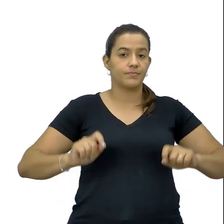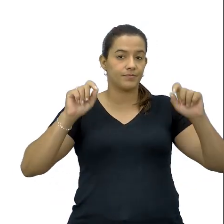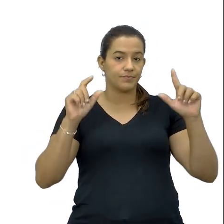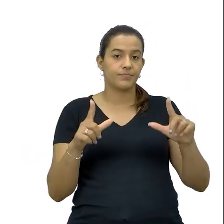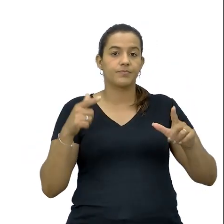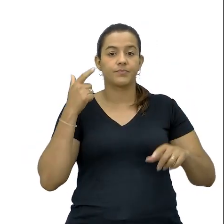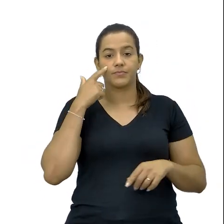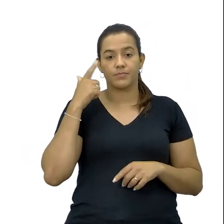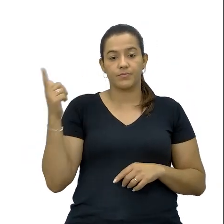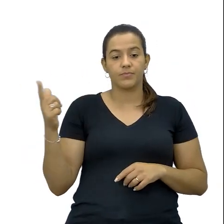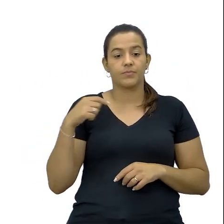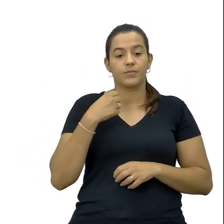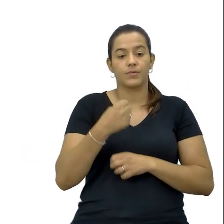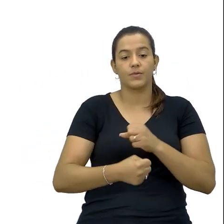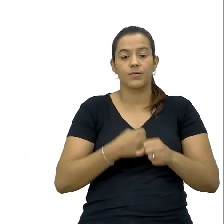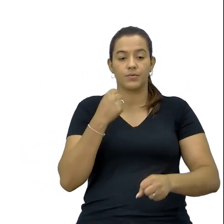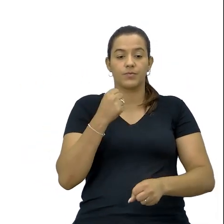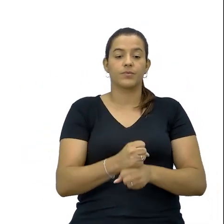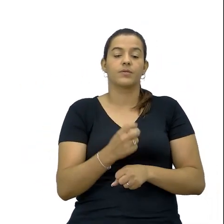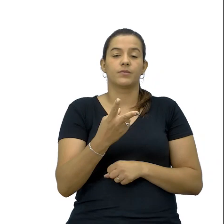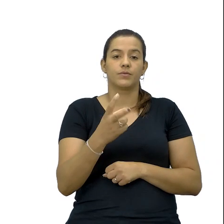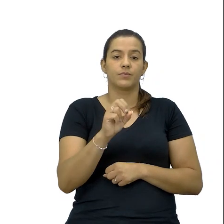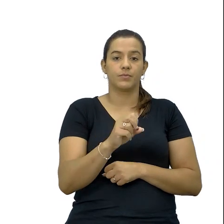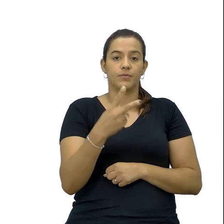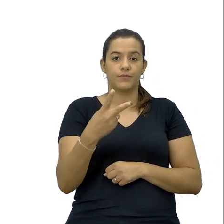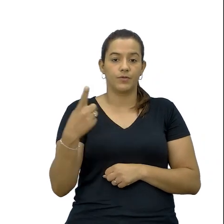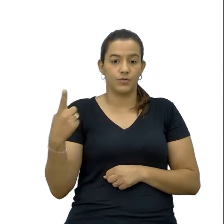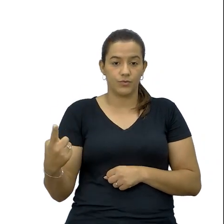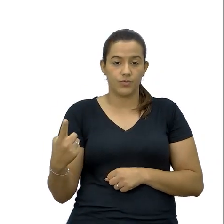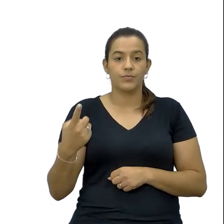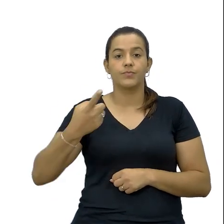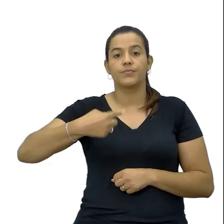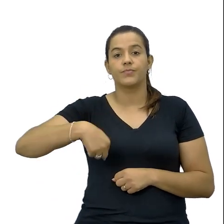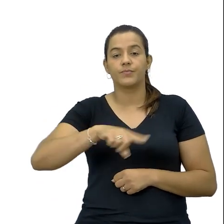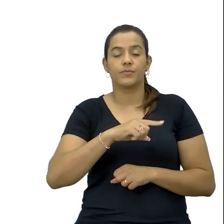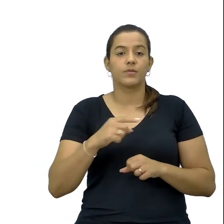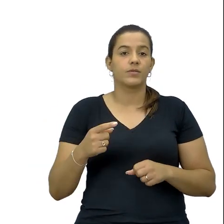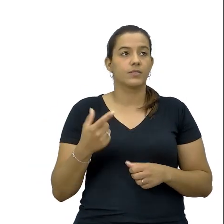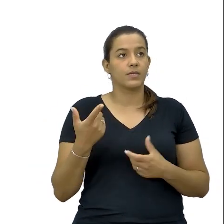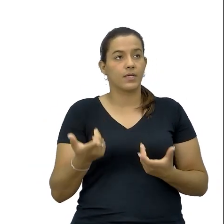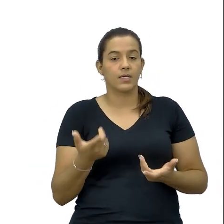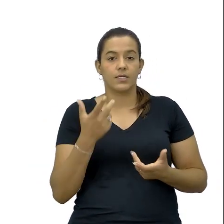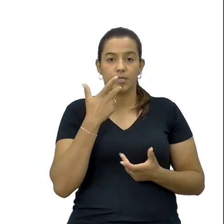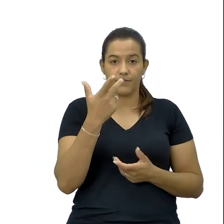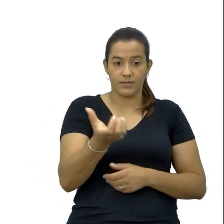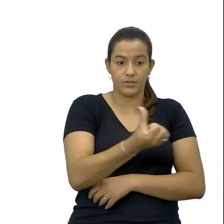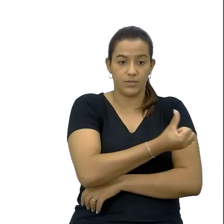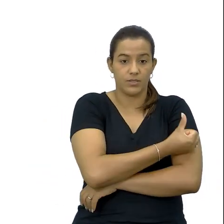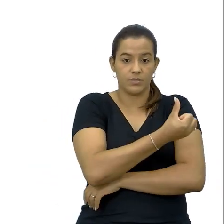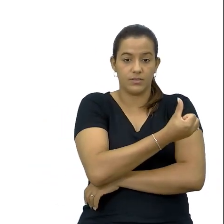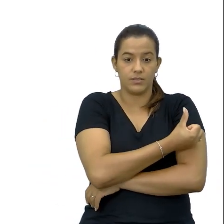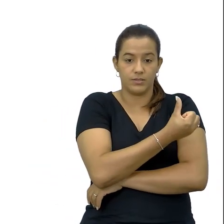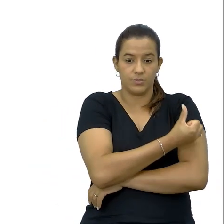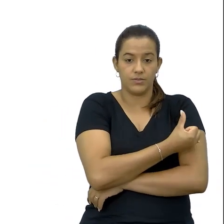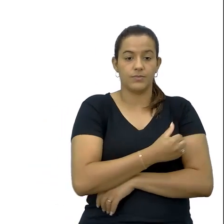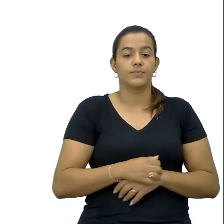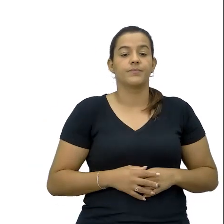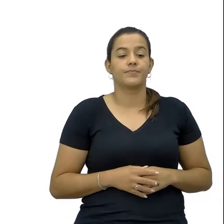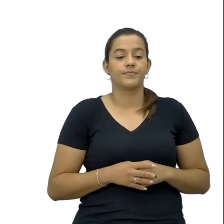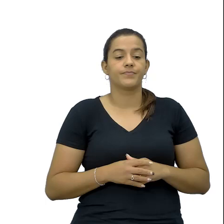nós entramos na de 2021, buscamos, isso eu estou falando da sexta série, tá, pessoal?